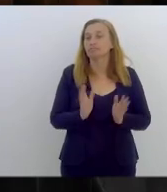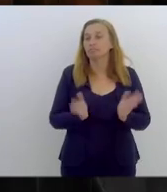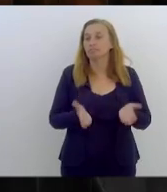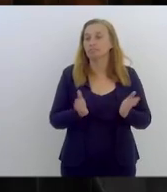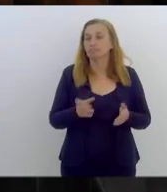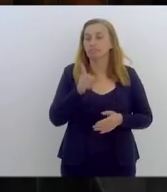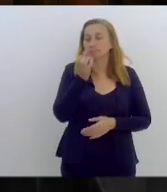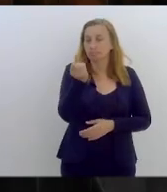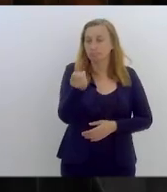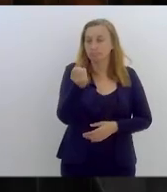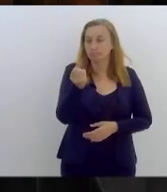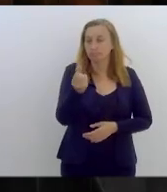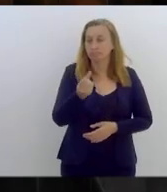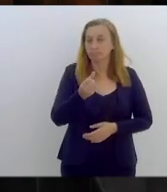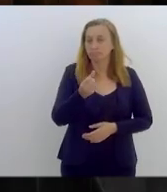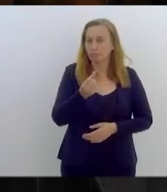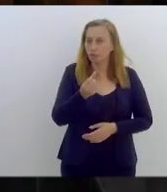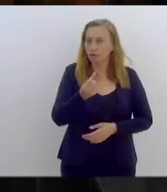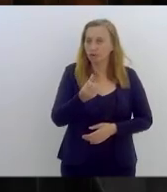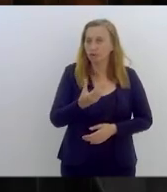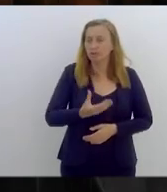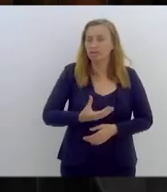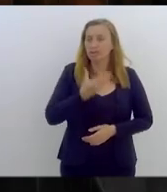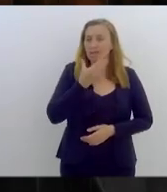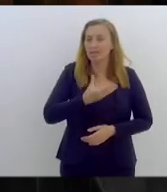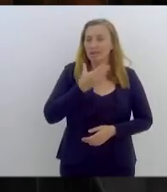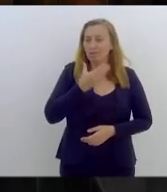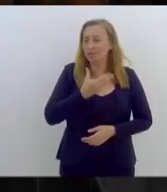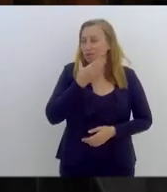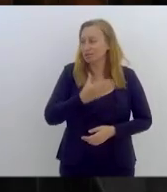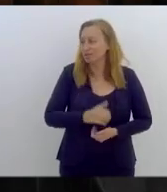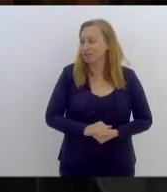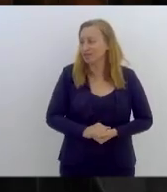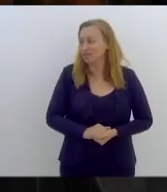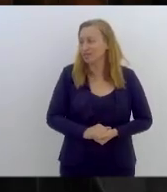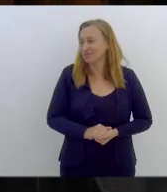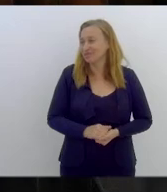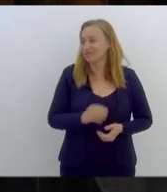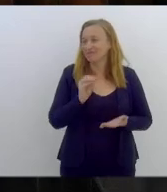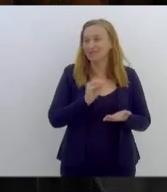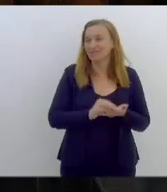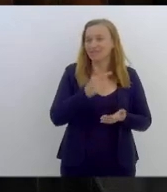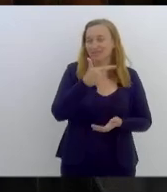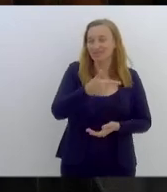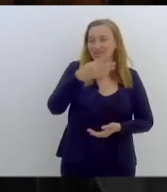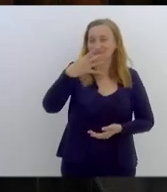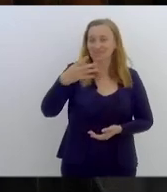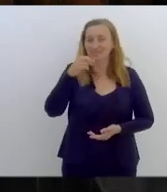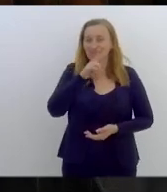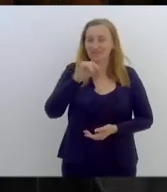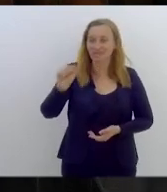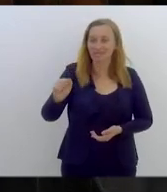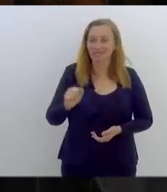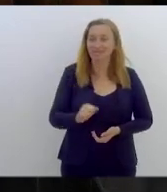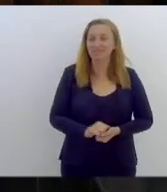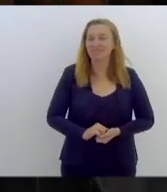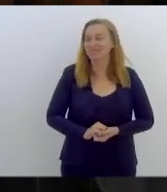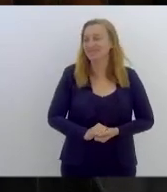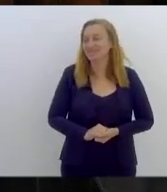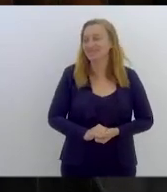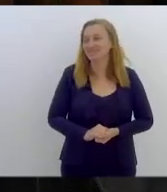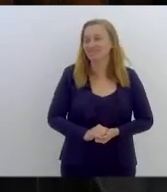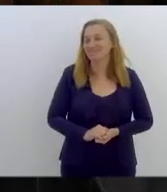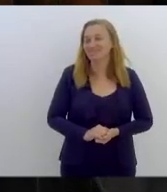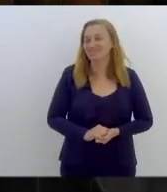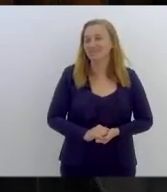é 6 de janeiro faltam 24 dias 6 de dezembro